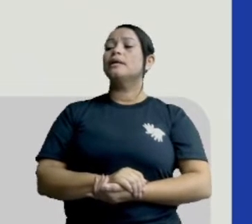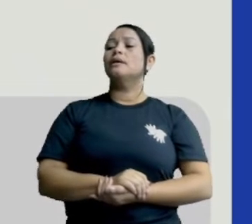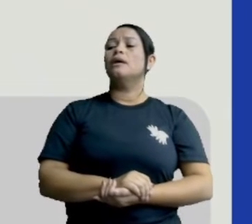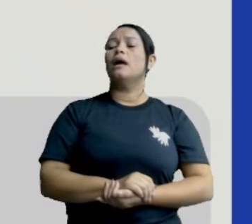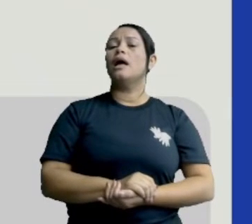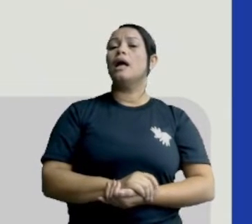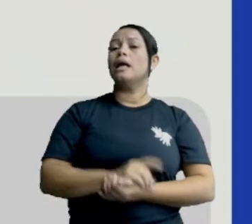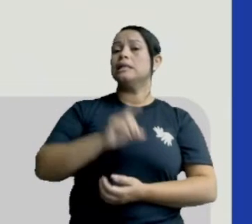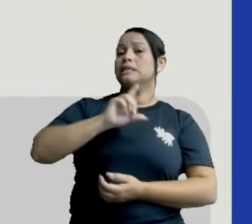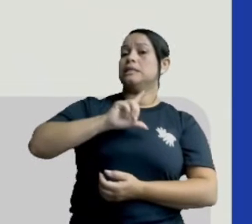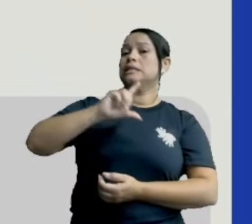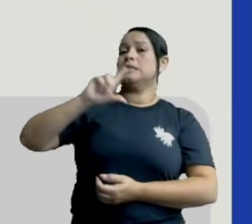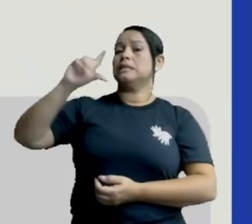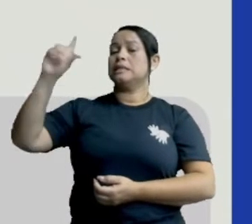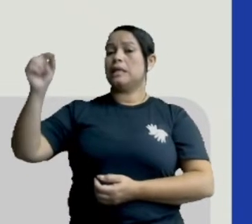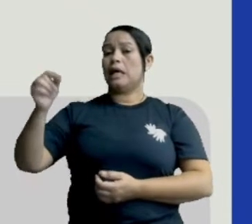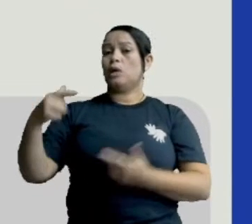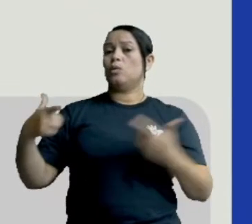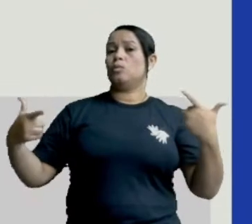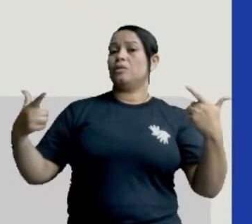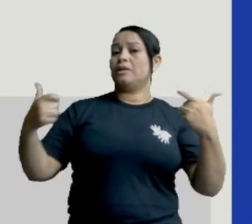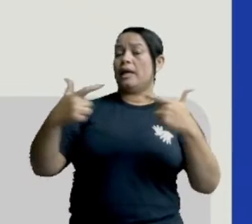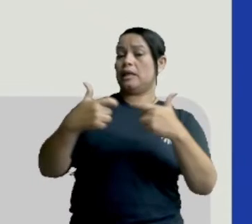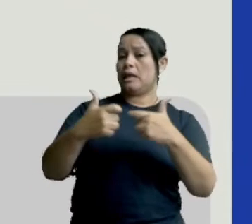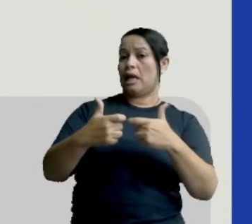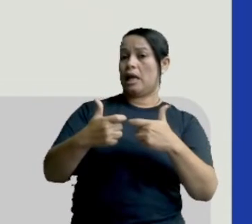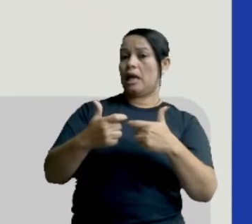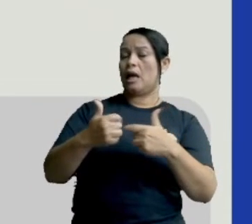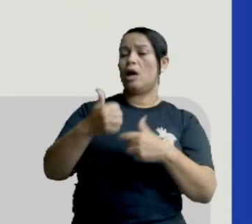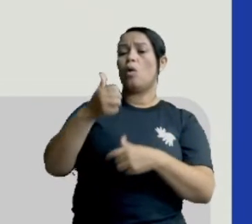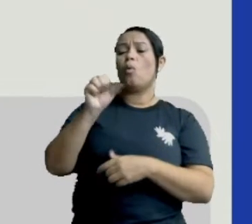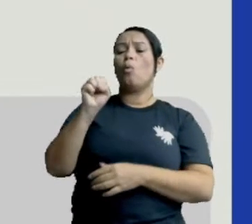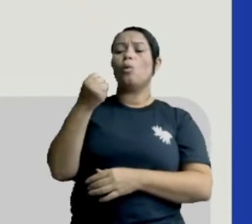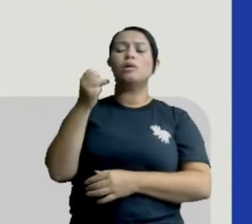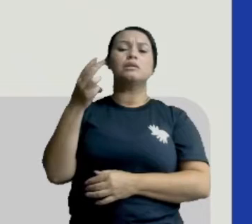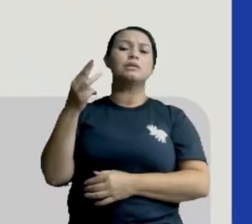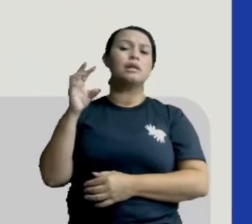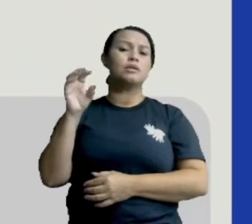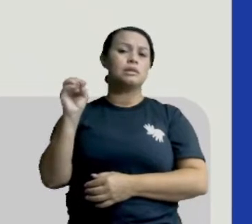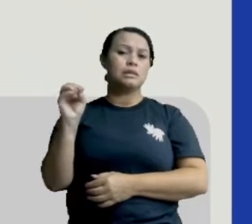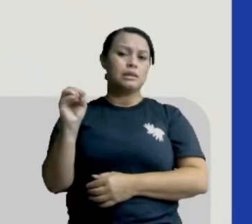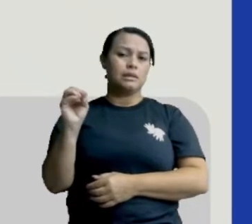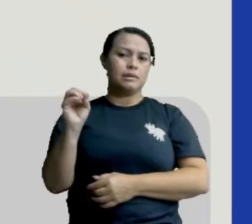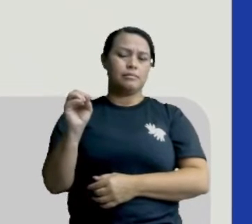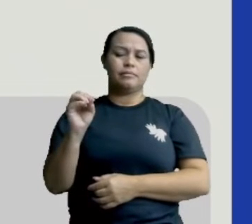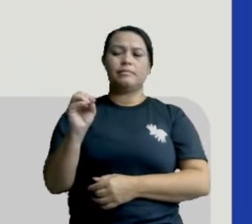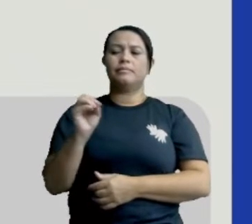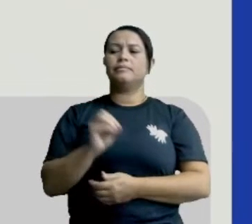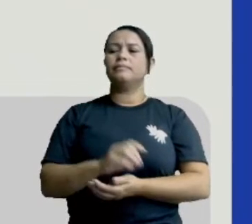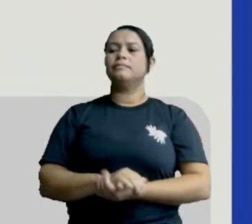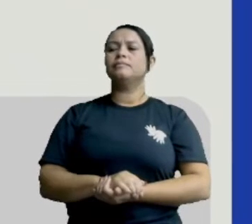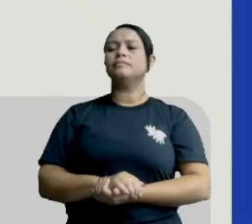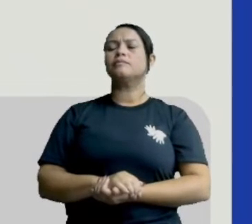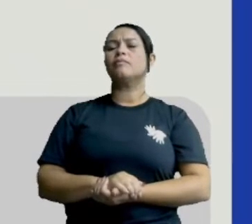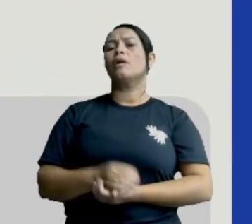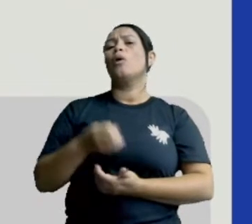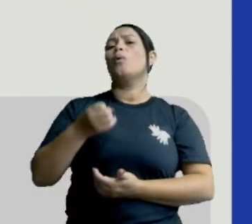e saiu da batalha com 830 soldados.